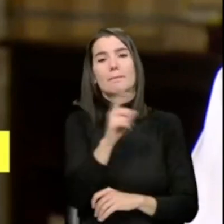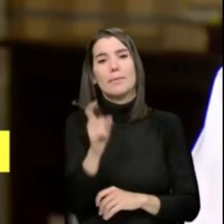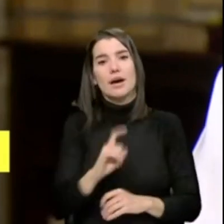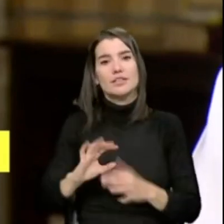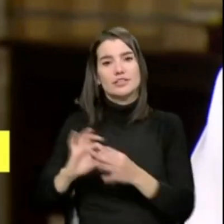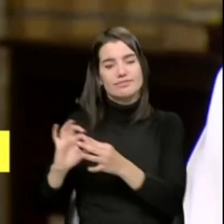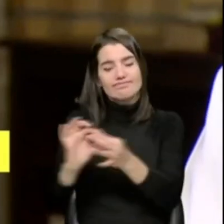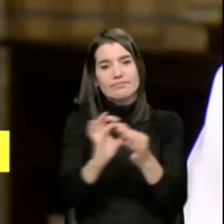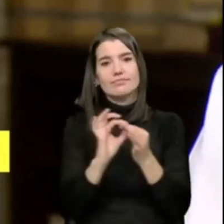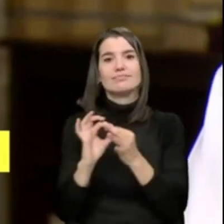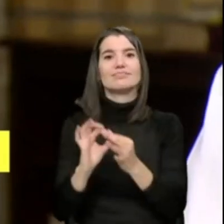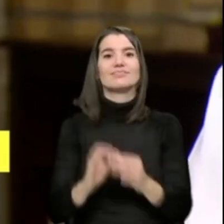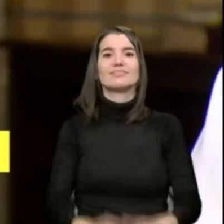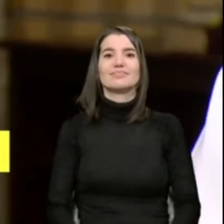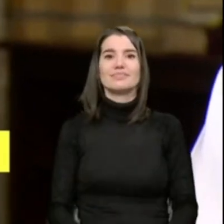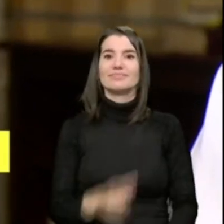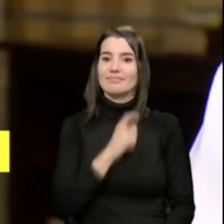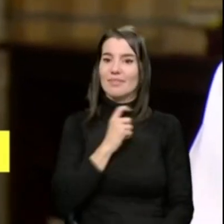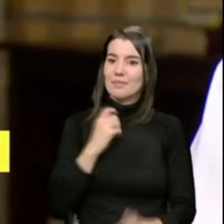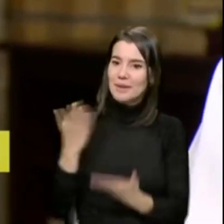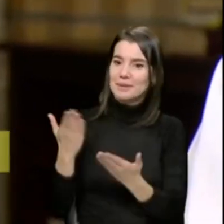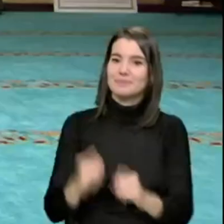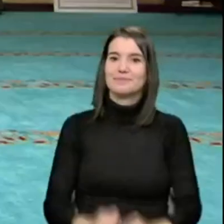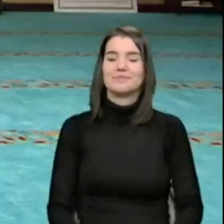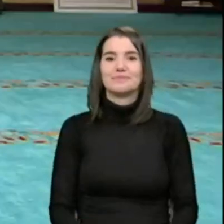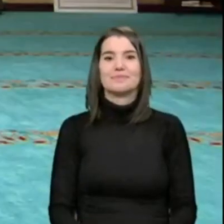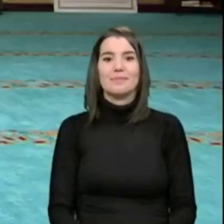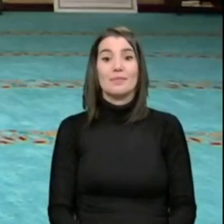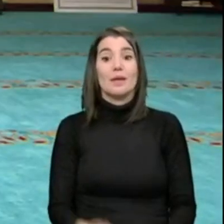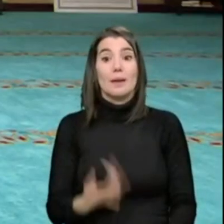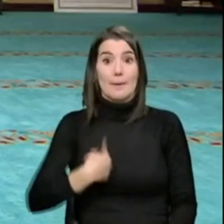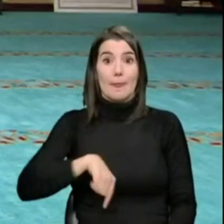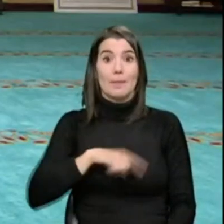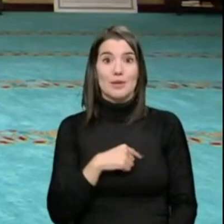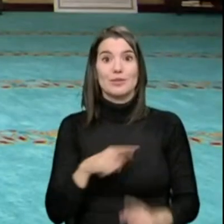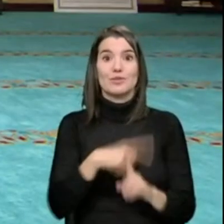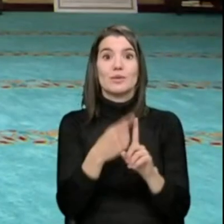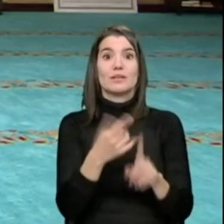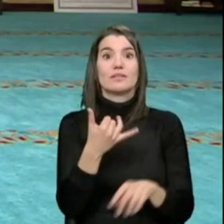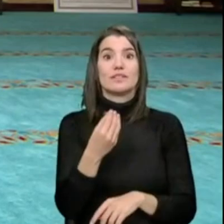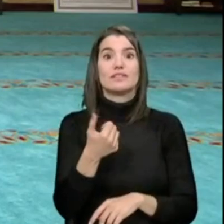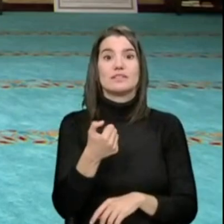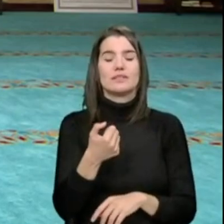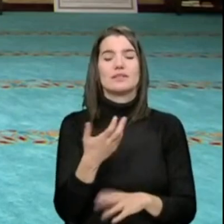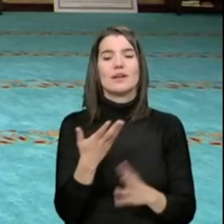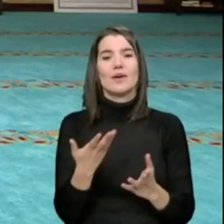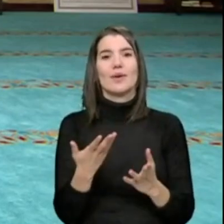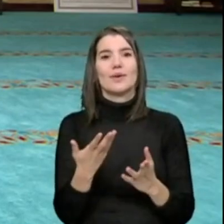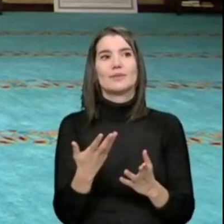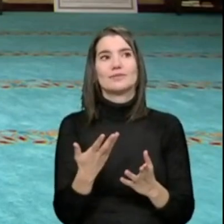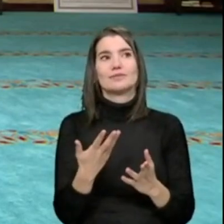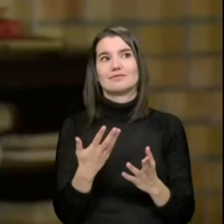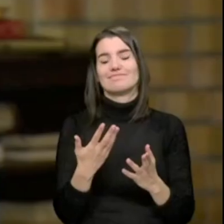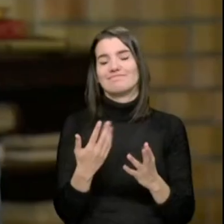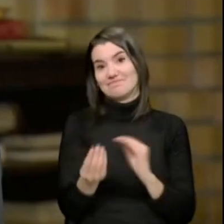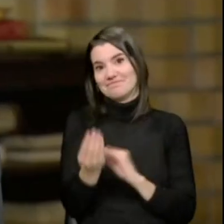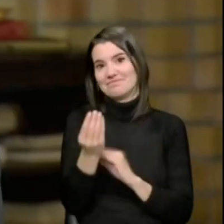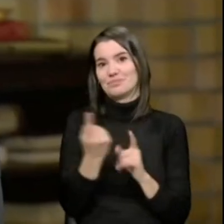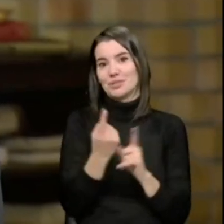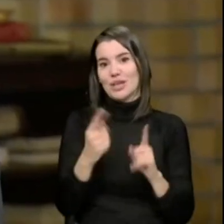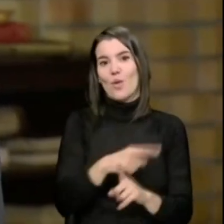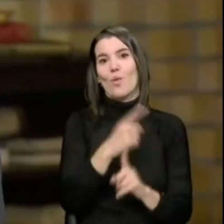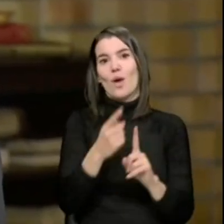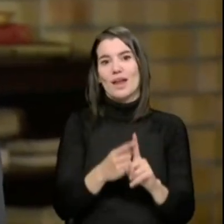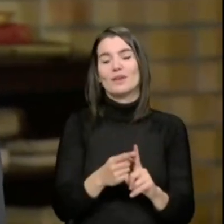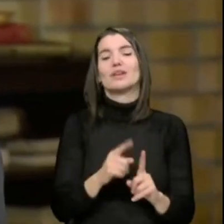fraternidade. Padre. Bom, para nós, o ano 2025 tem a sua peculiaridade, que é um ano